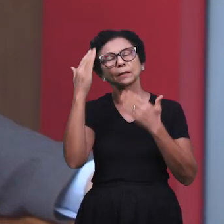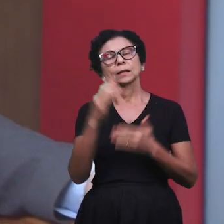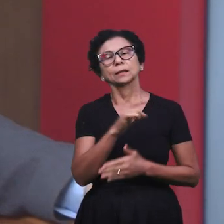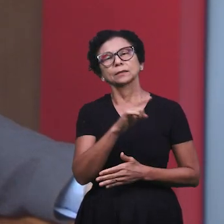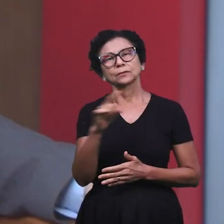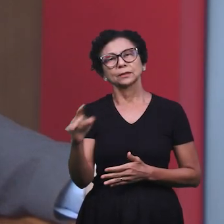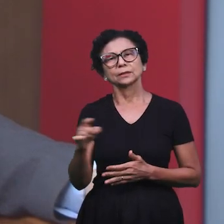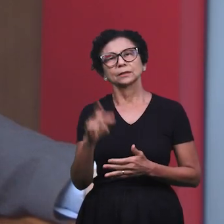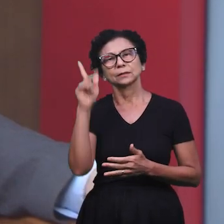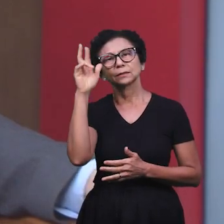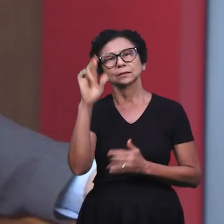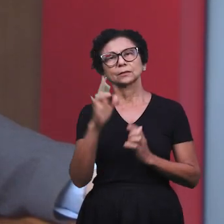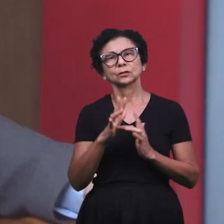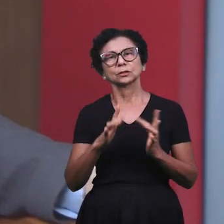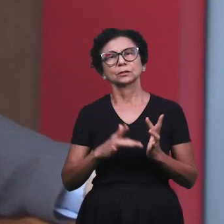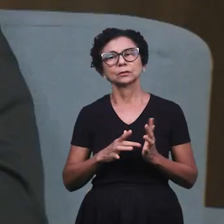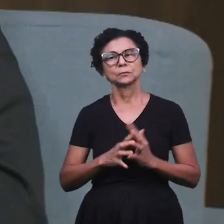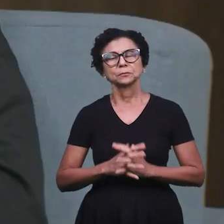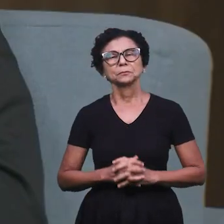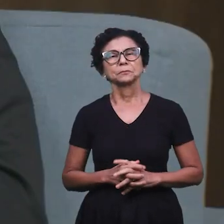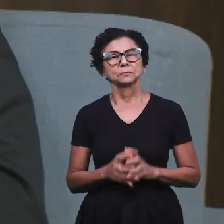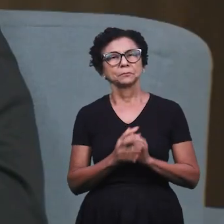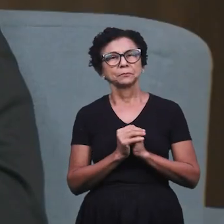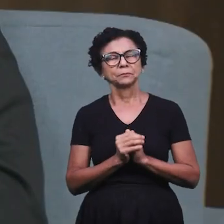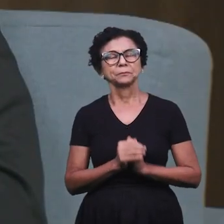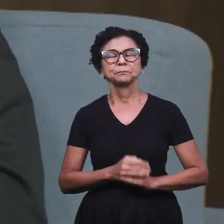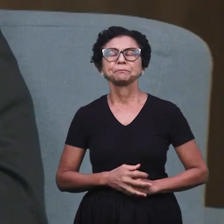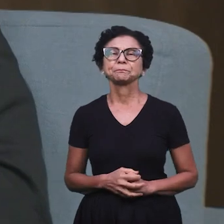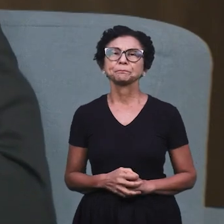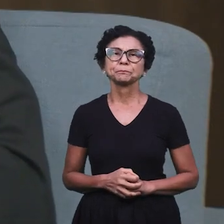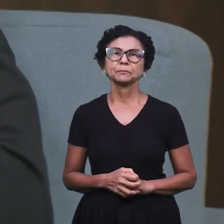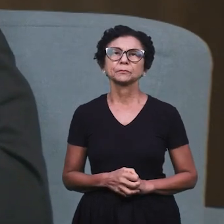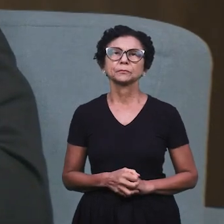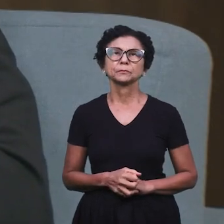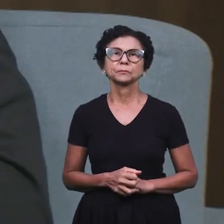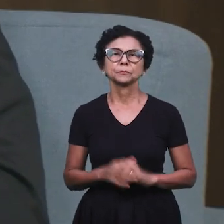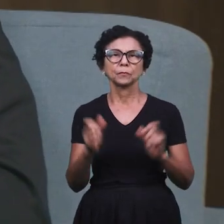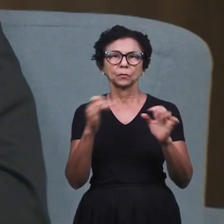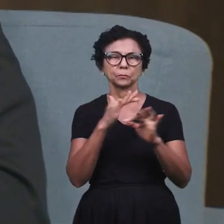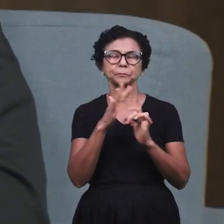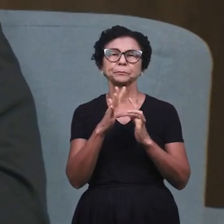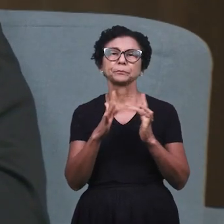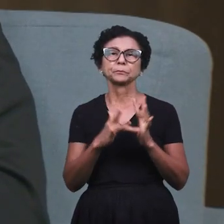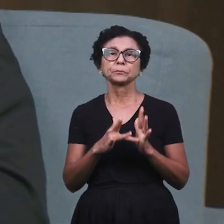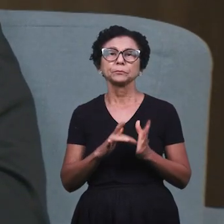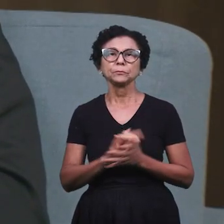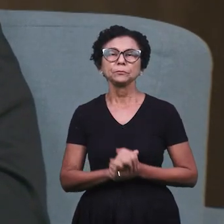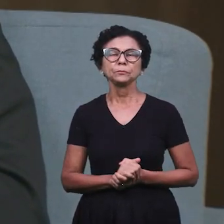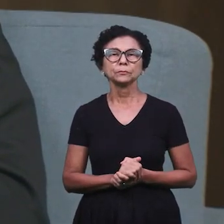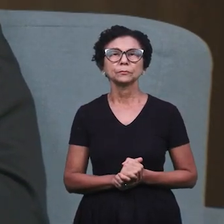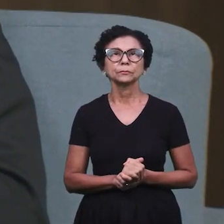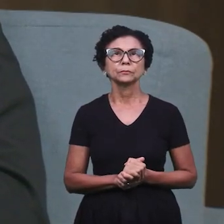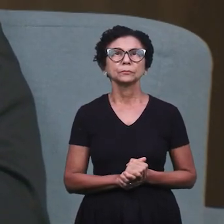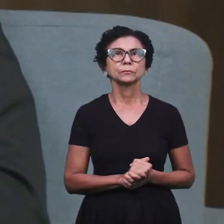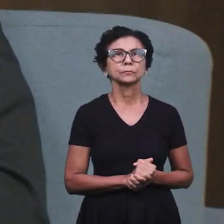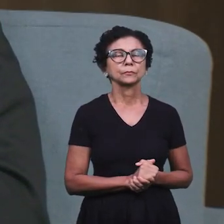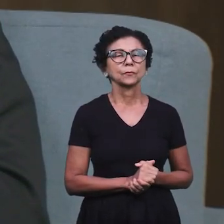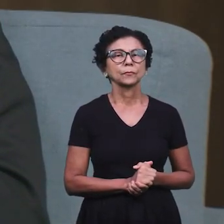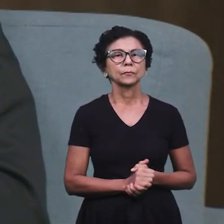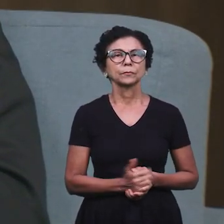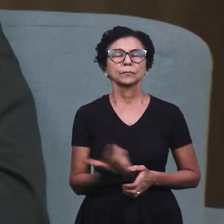conosco, a paz do Senhor Jesus. Amém, glória a Jesus. Então, nós vamos falar sobre relação